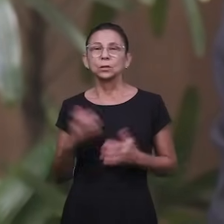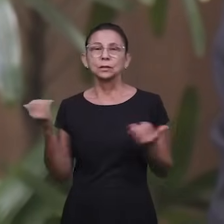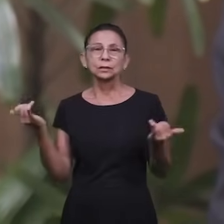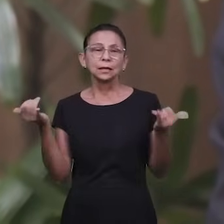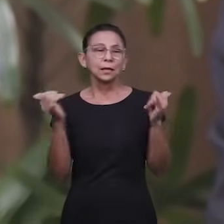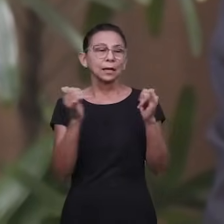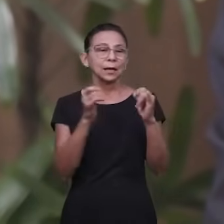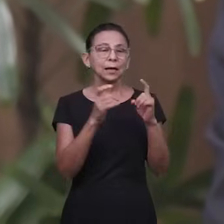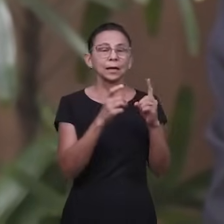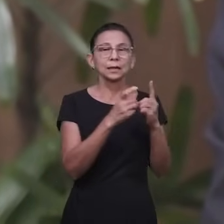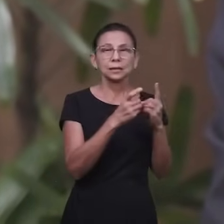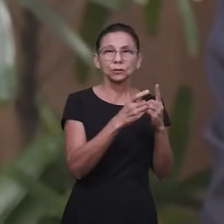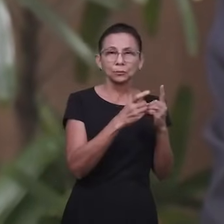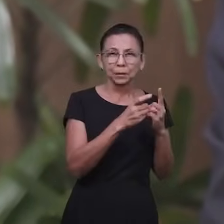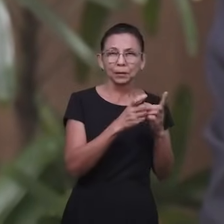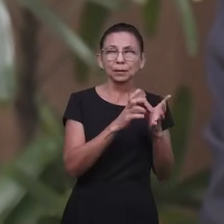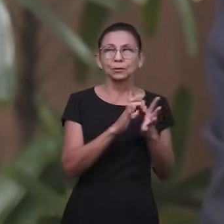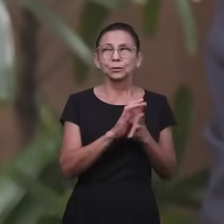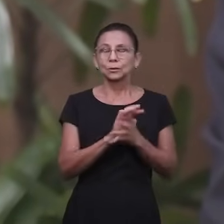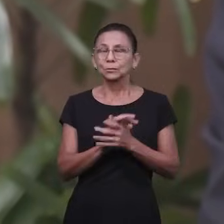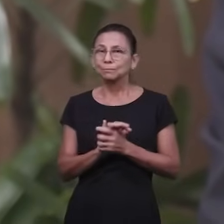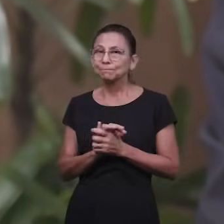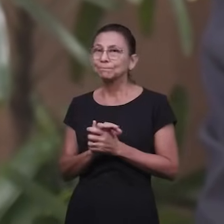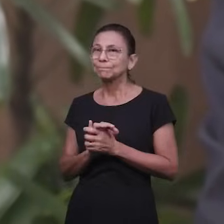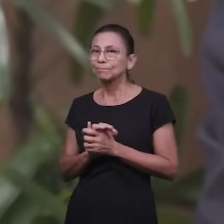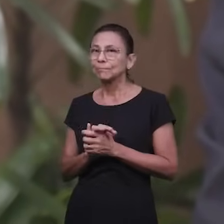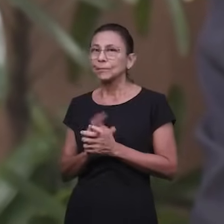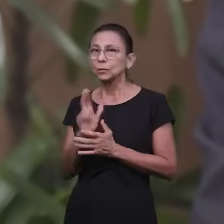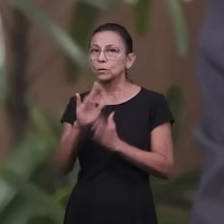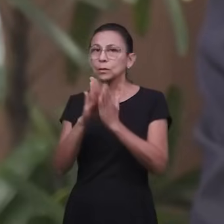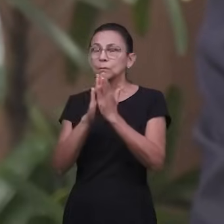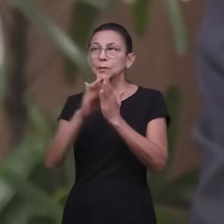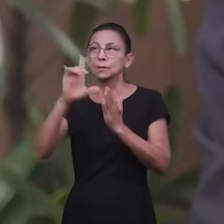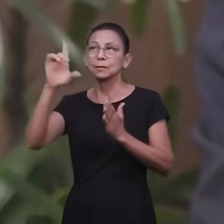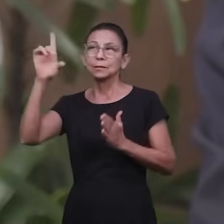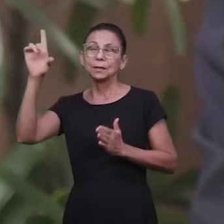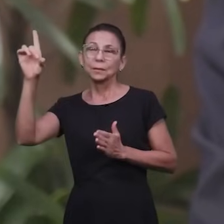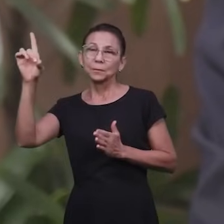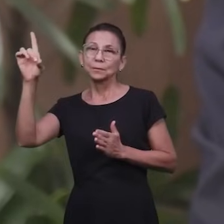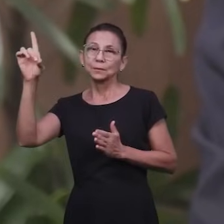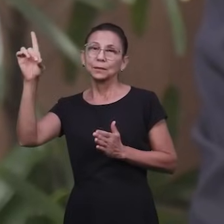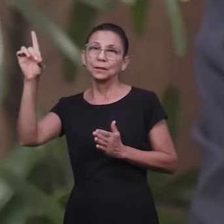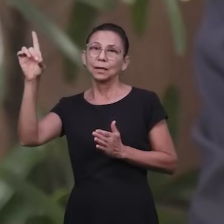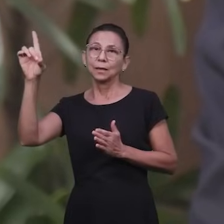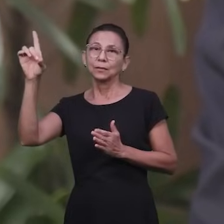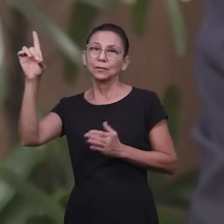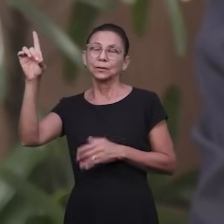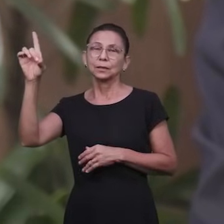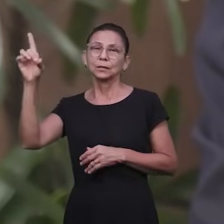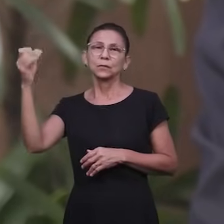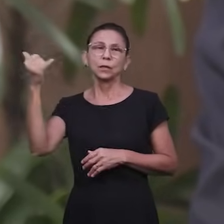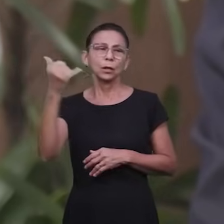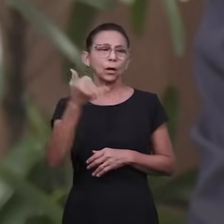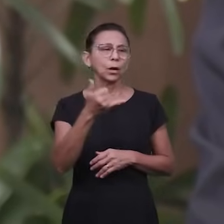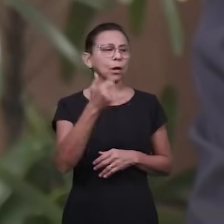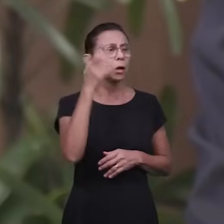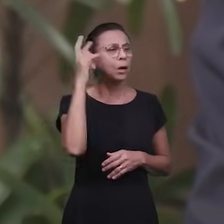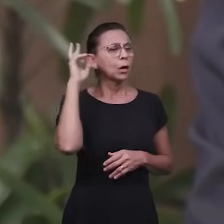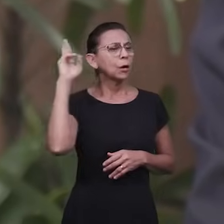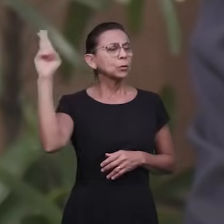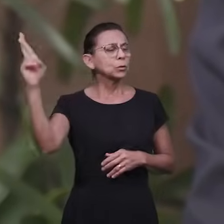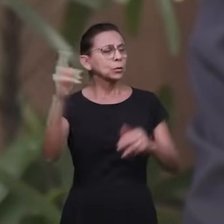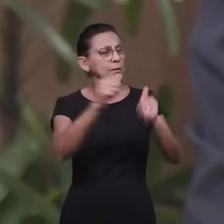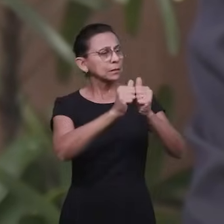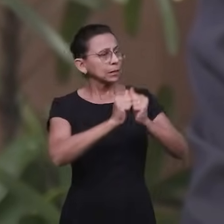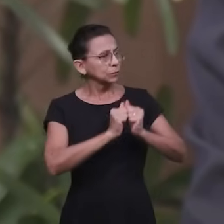junto conosco nessa conversa que nós estamos tendo, né? Então, as respostas, né, a oração como transmissão de